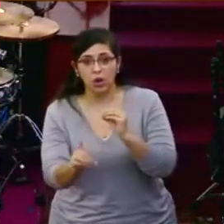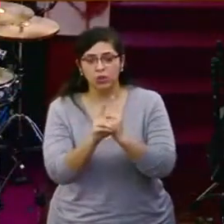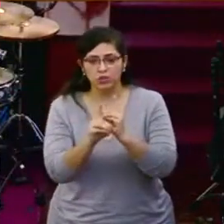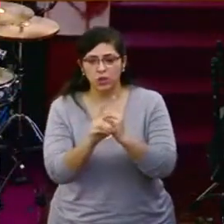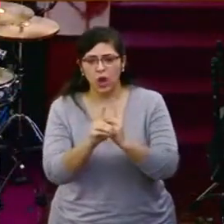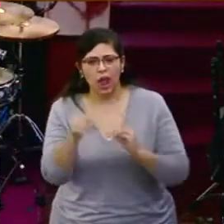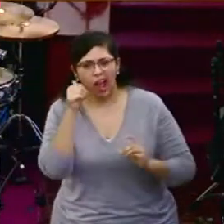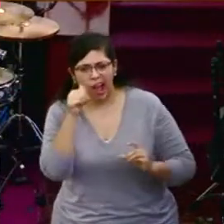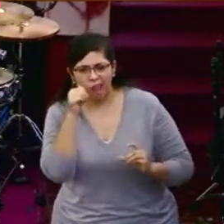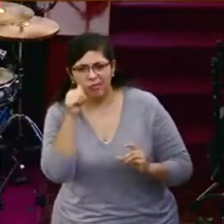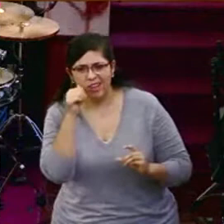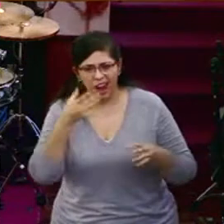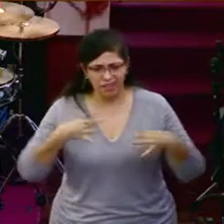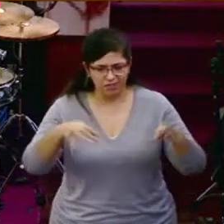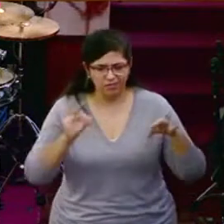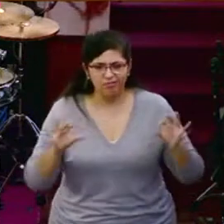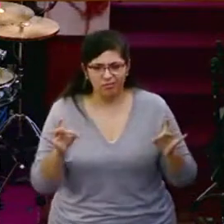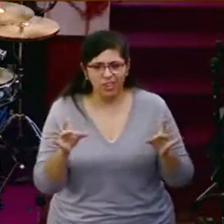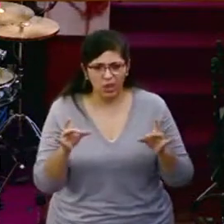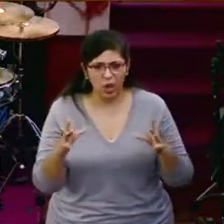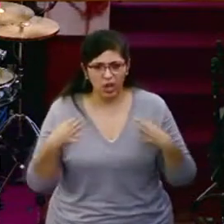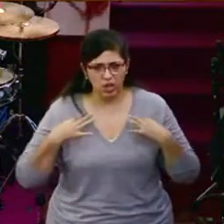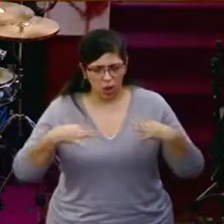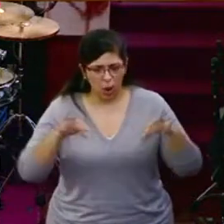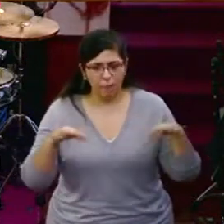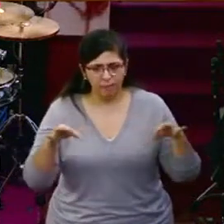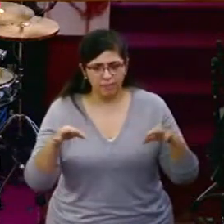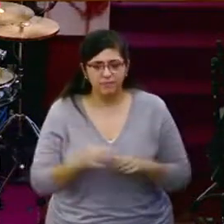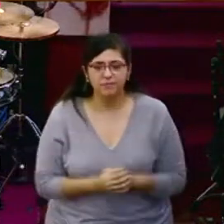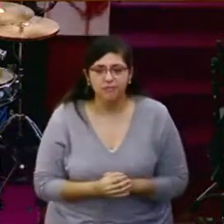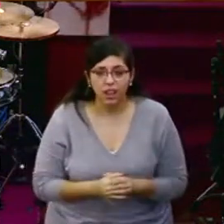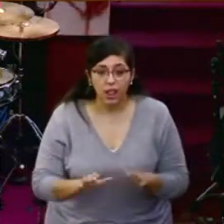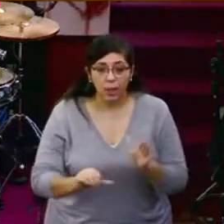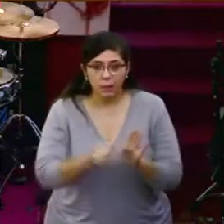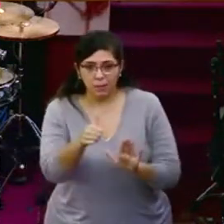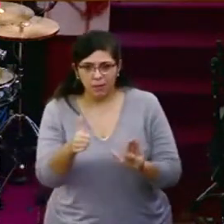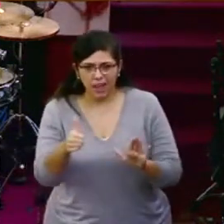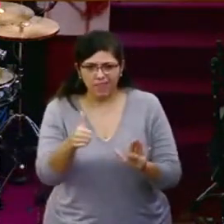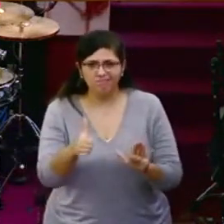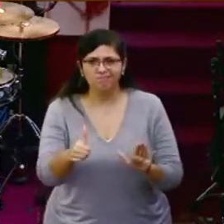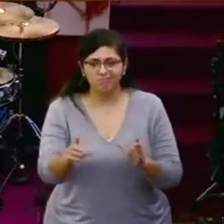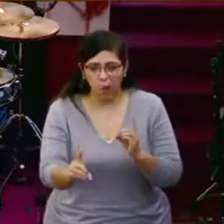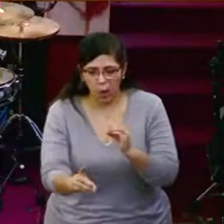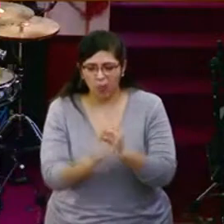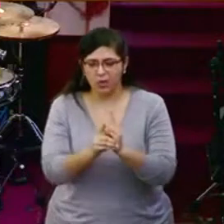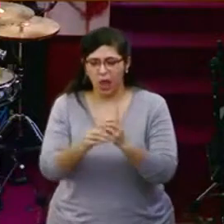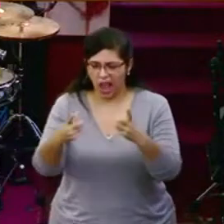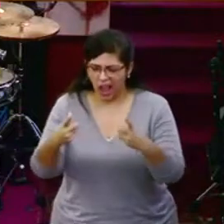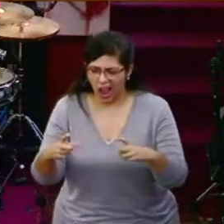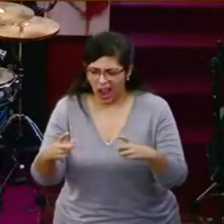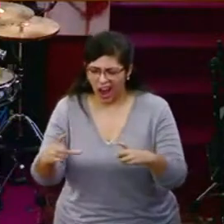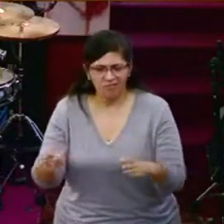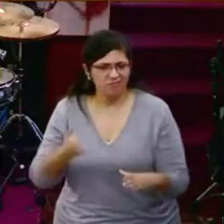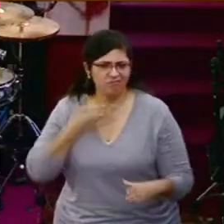lídia e outras pessoas à margem do rio num primeiro momento parecia aqui será muito